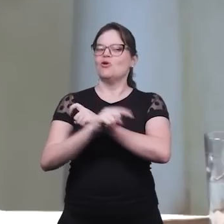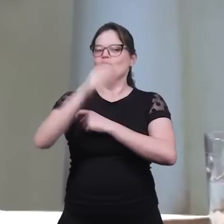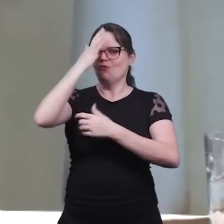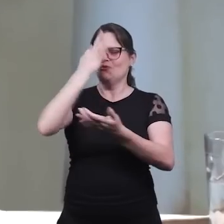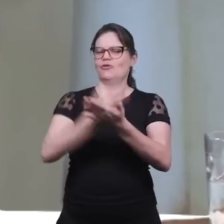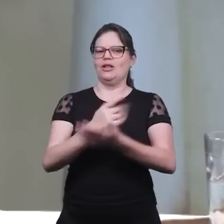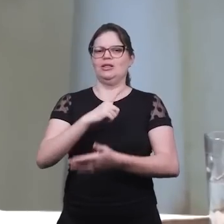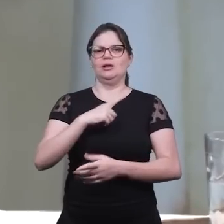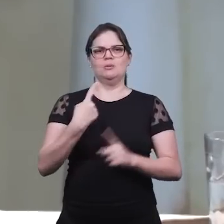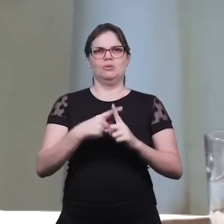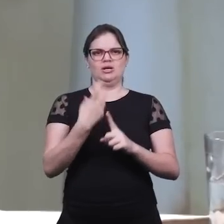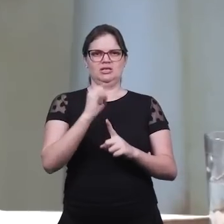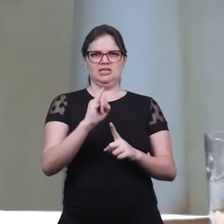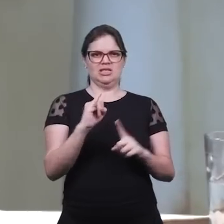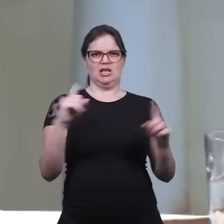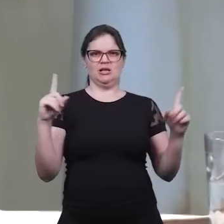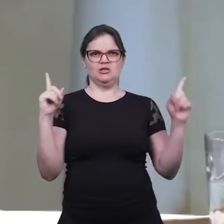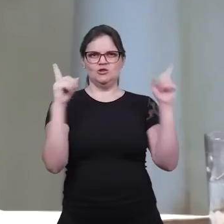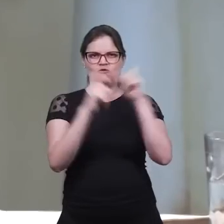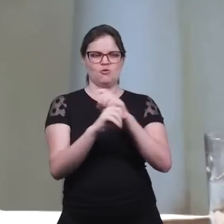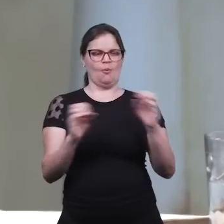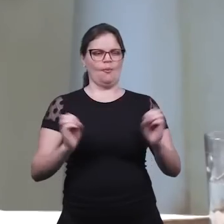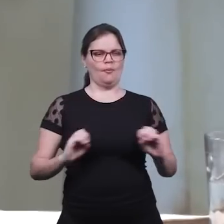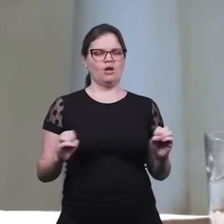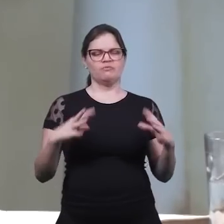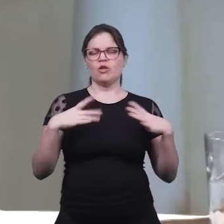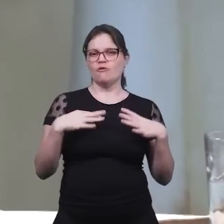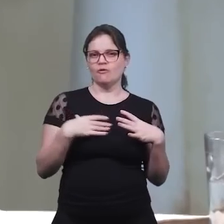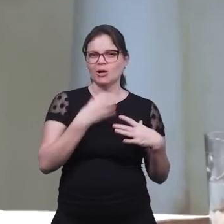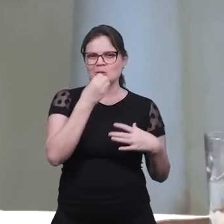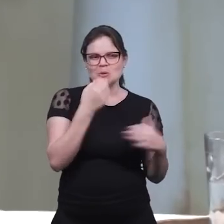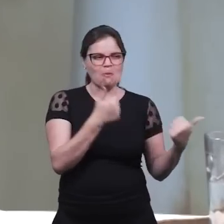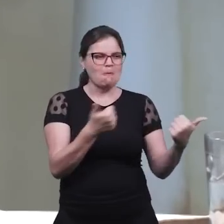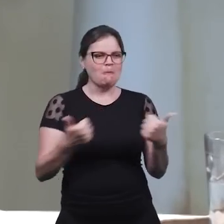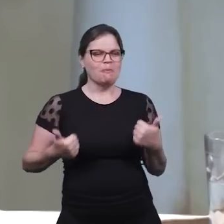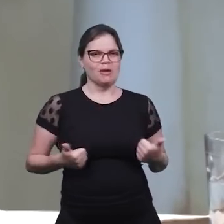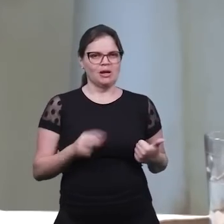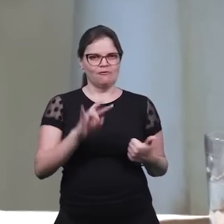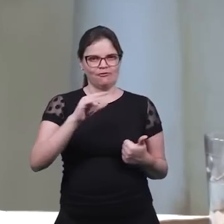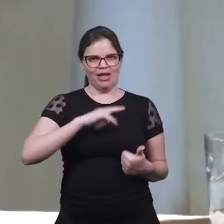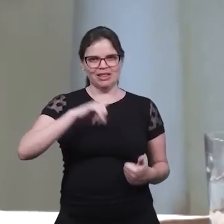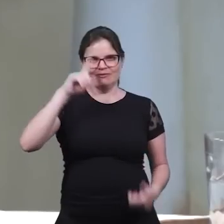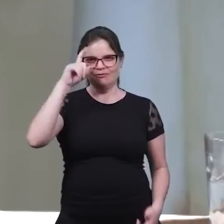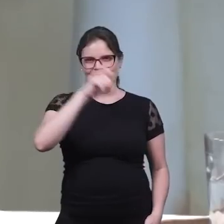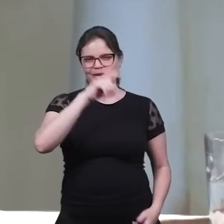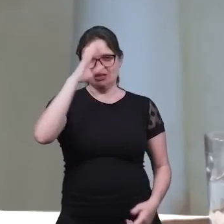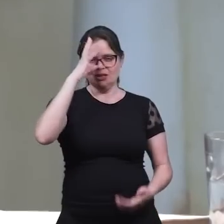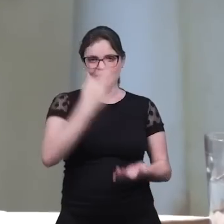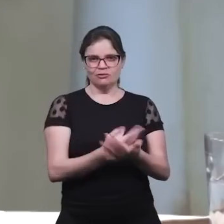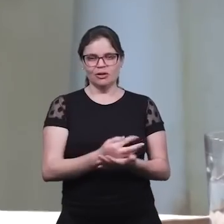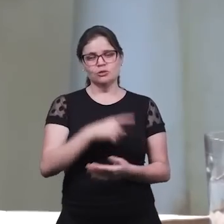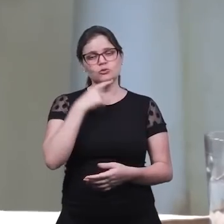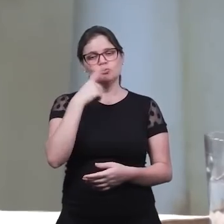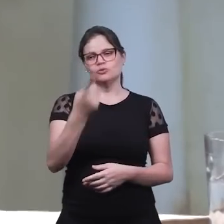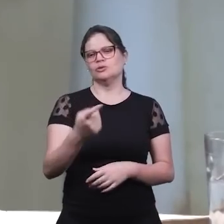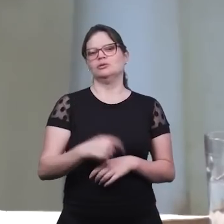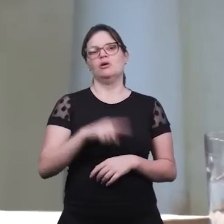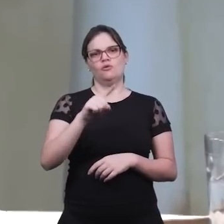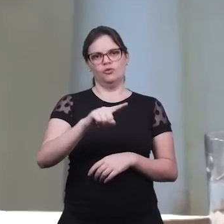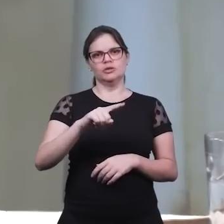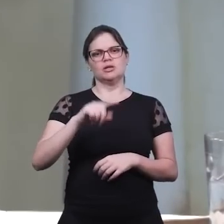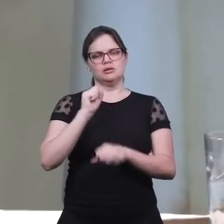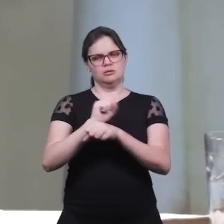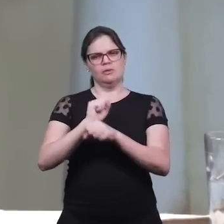eu não estou passando prova. Não, meio quando você estiver sendo provado, você vai falar, não, você vai esperar no Senhor, aí vai mostrar que você tem fé